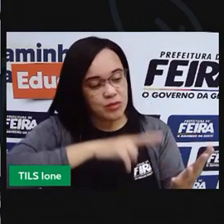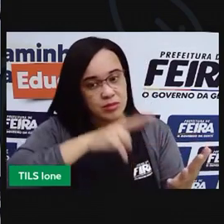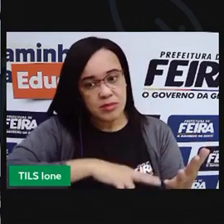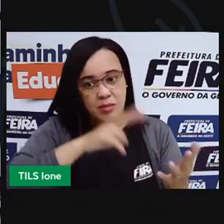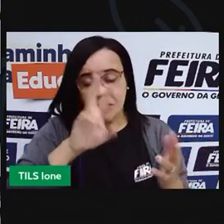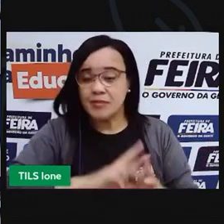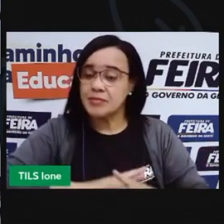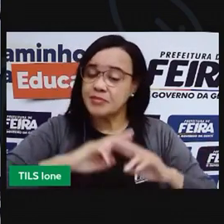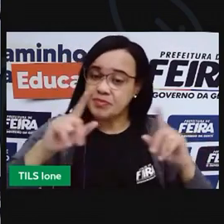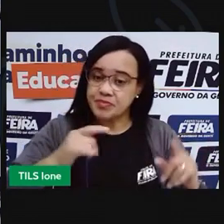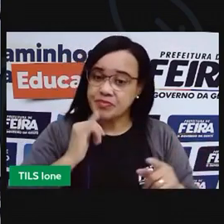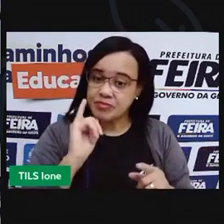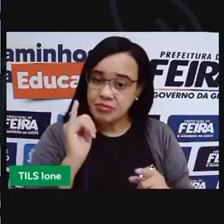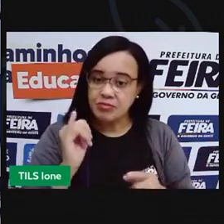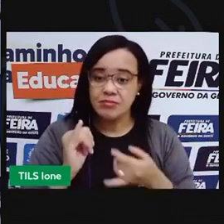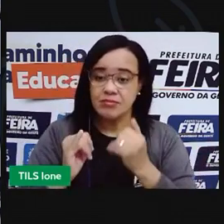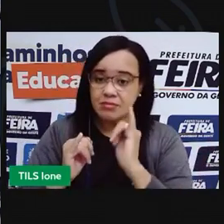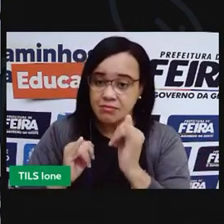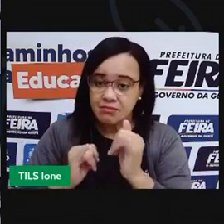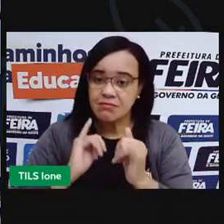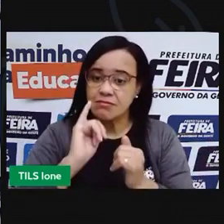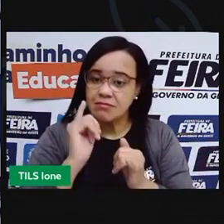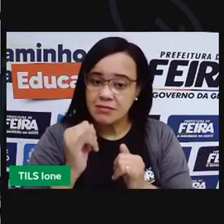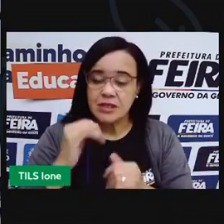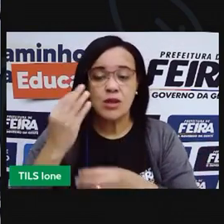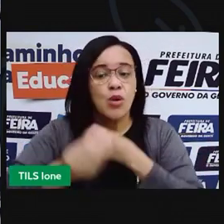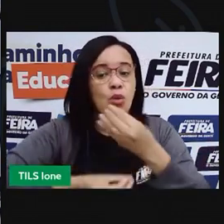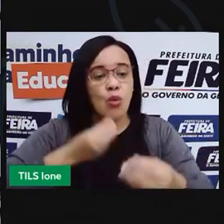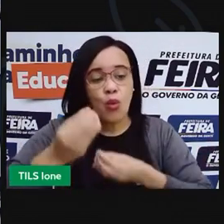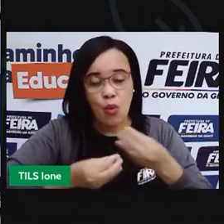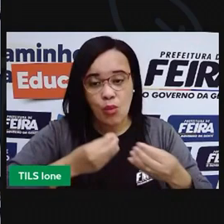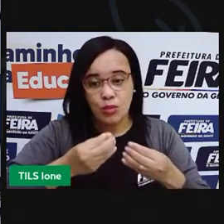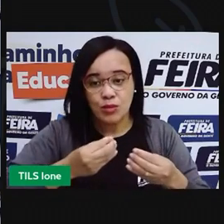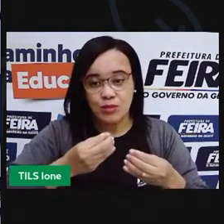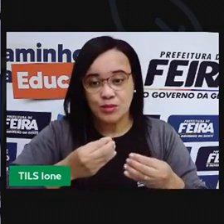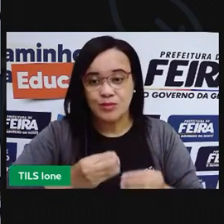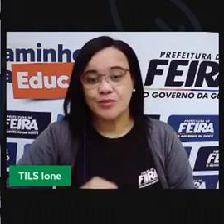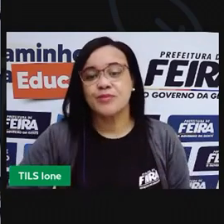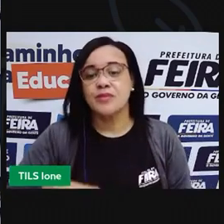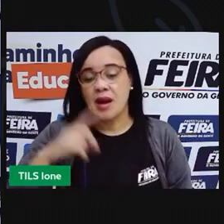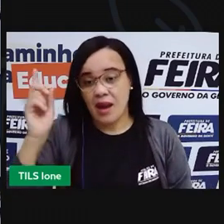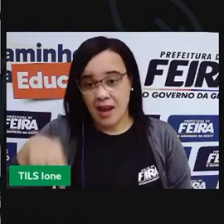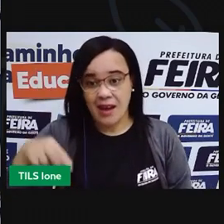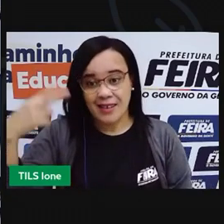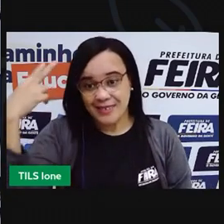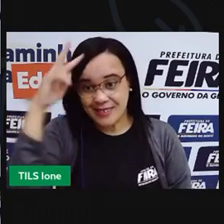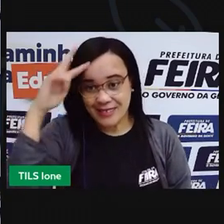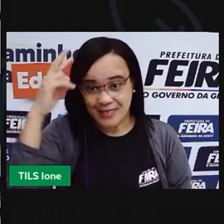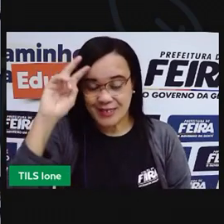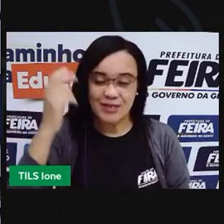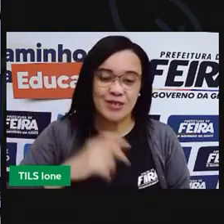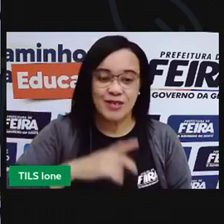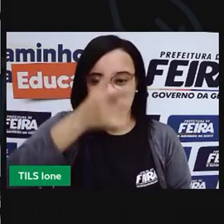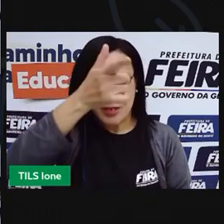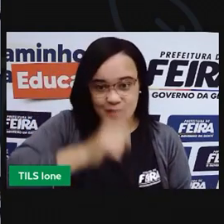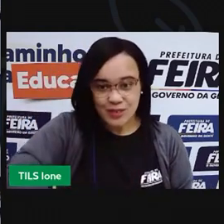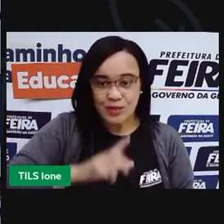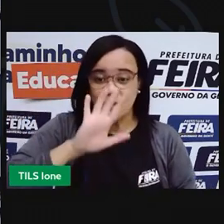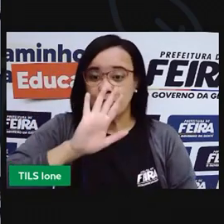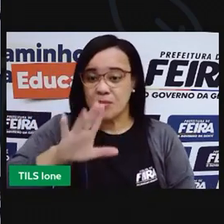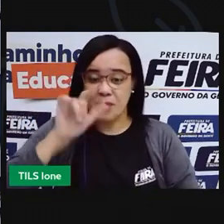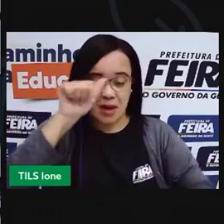releitura de um conto é um reconto a partir de uma obra original.